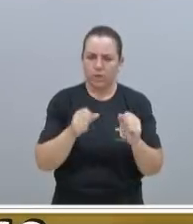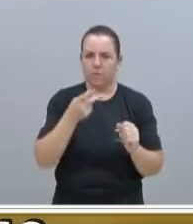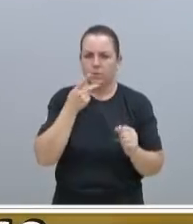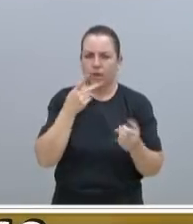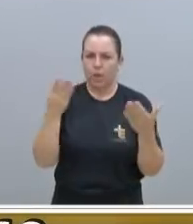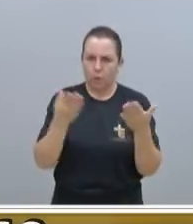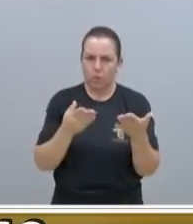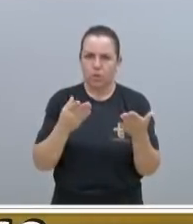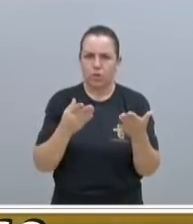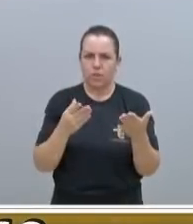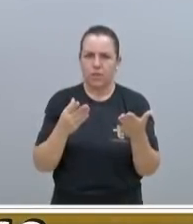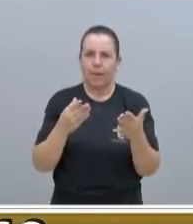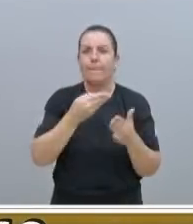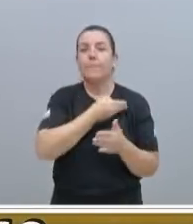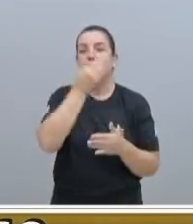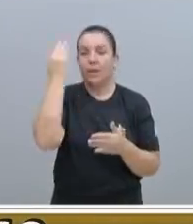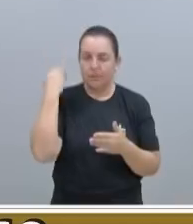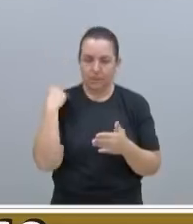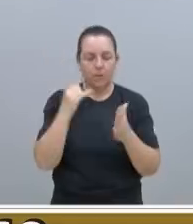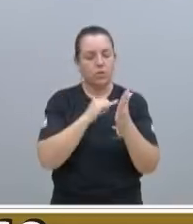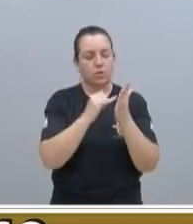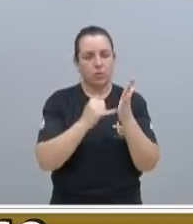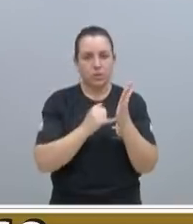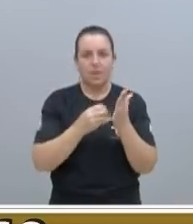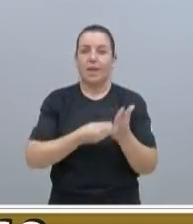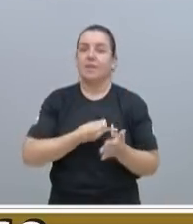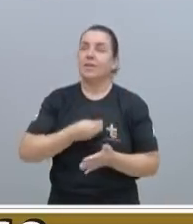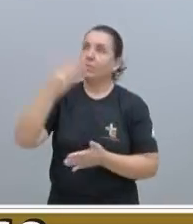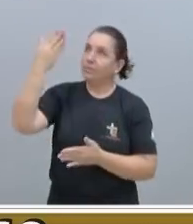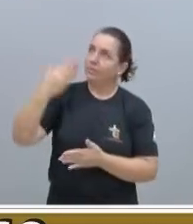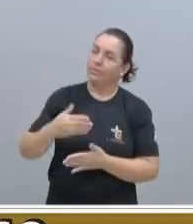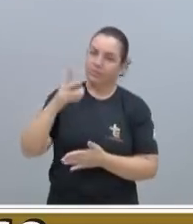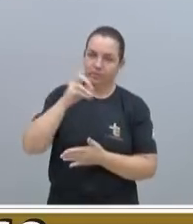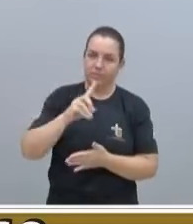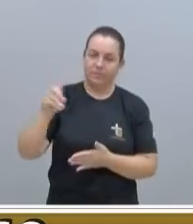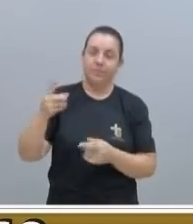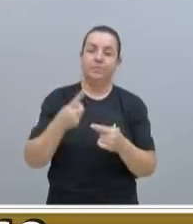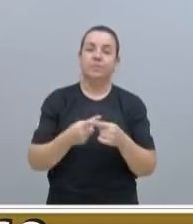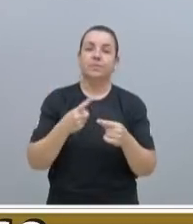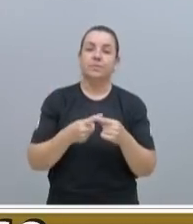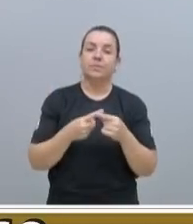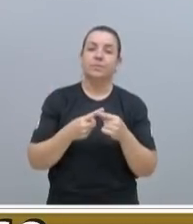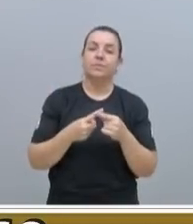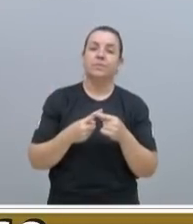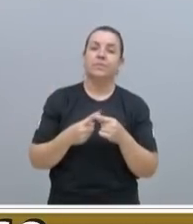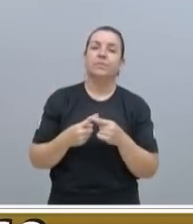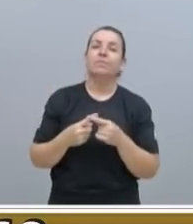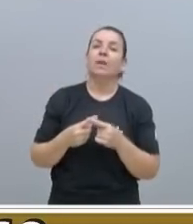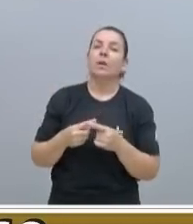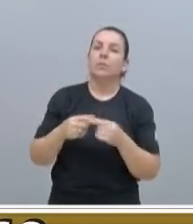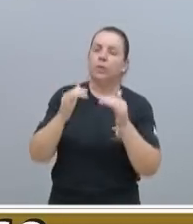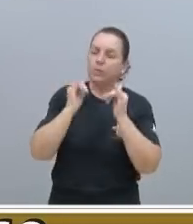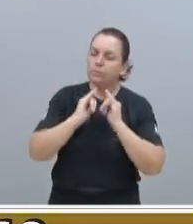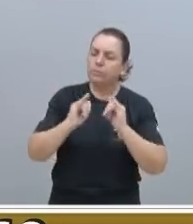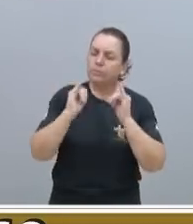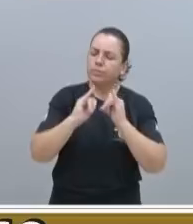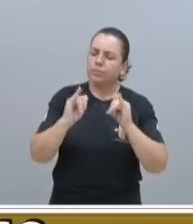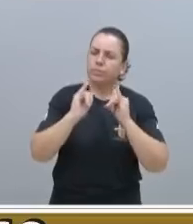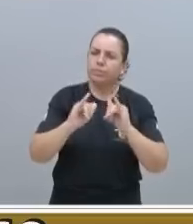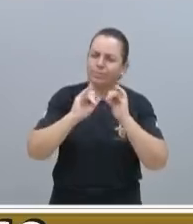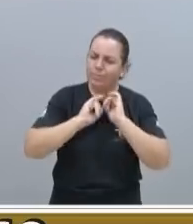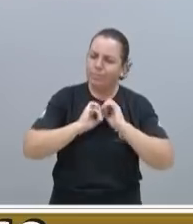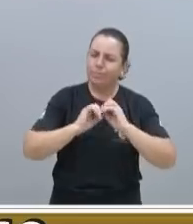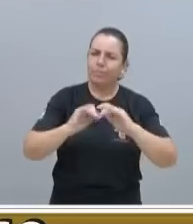e maria estão diante de deus por terem levado a bom termo a missão de serem família